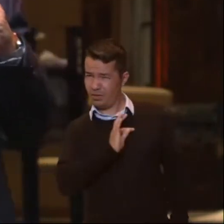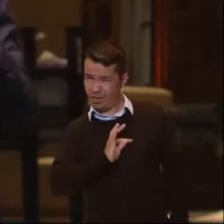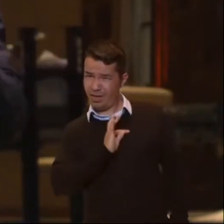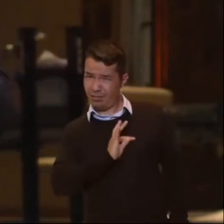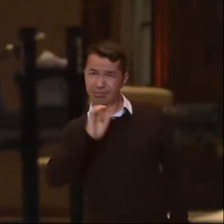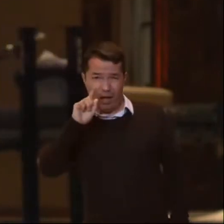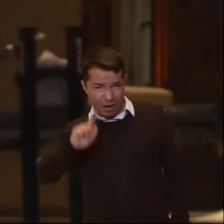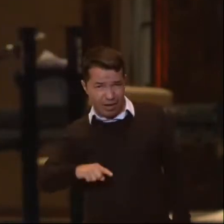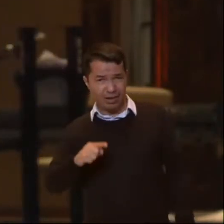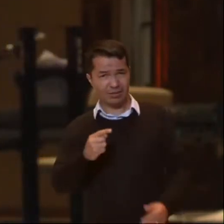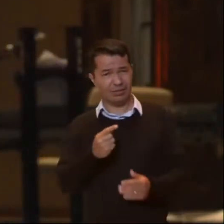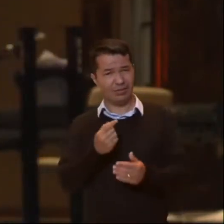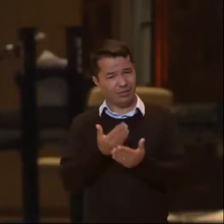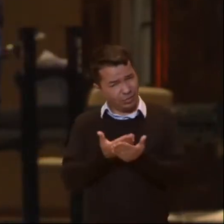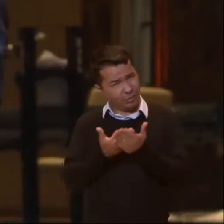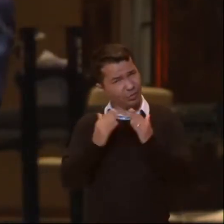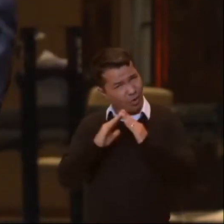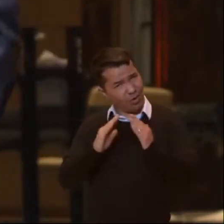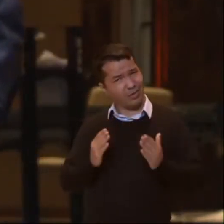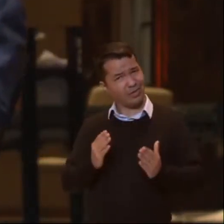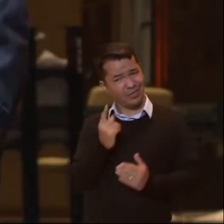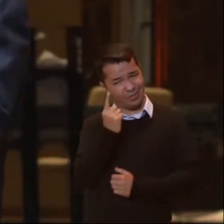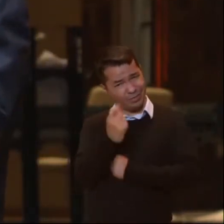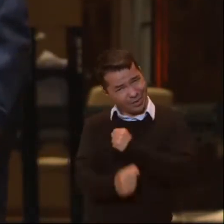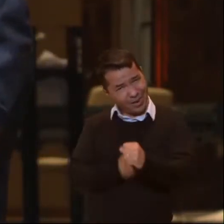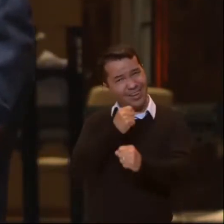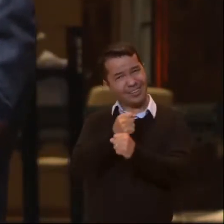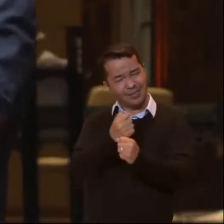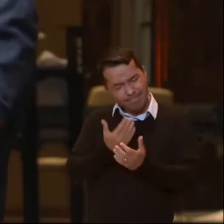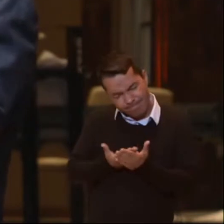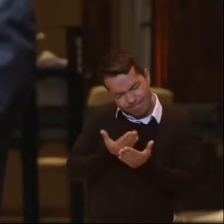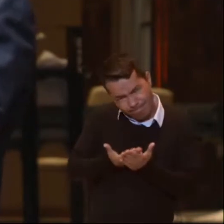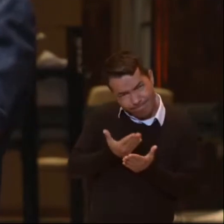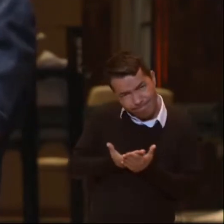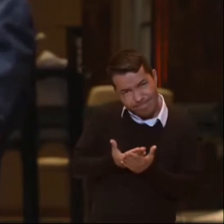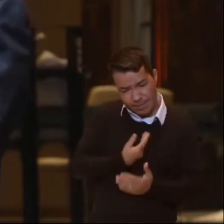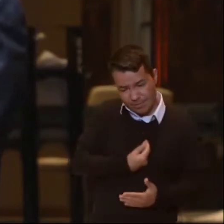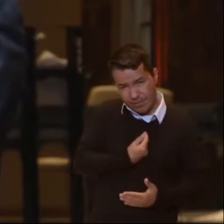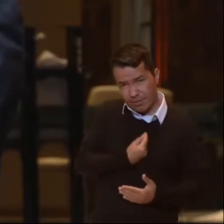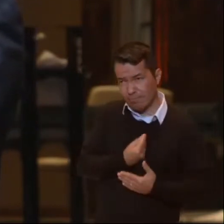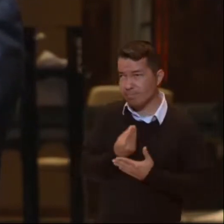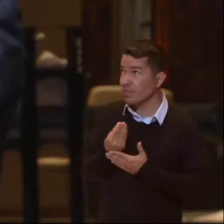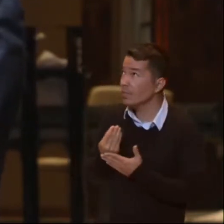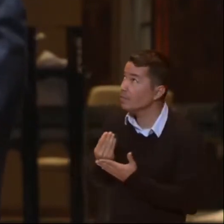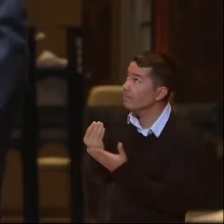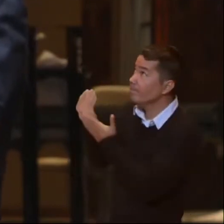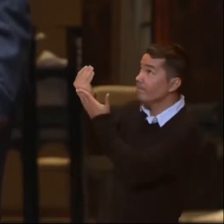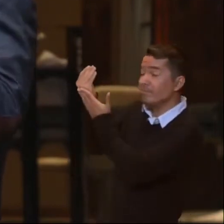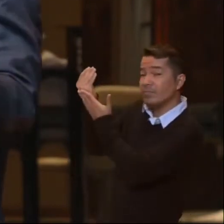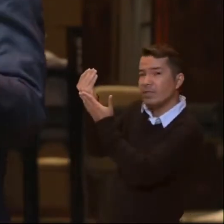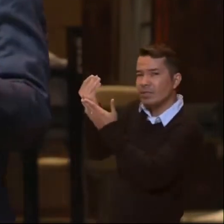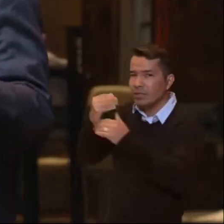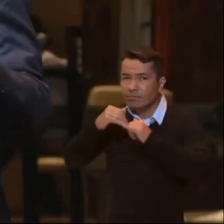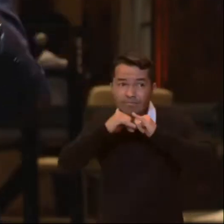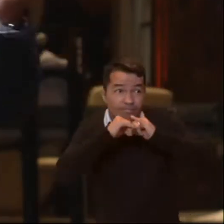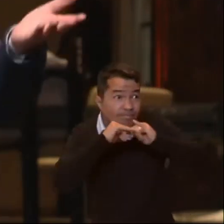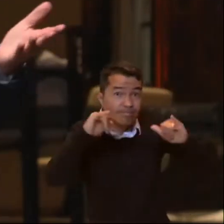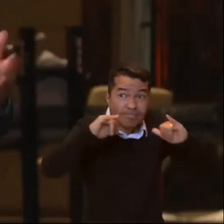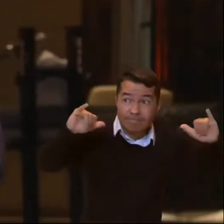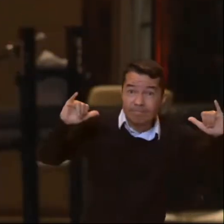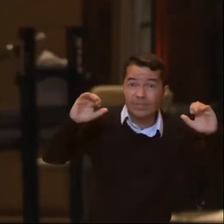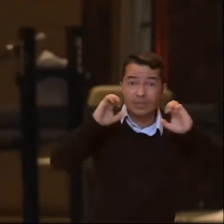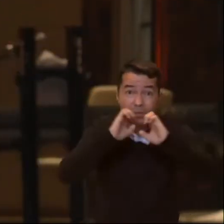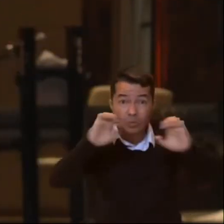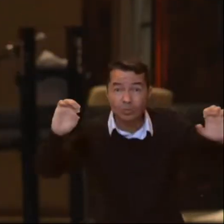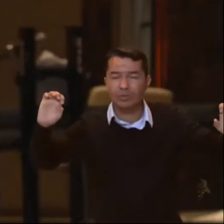eu não sei se eu vou dedicar a minha vida toda para ser um missionário um dia. Quem sabe, alguns até